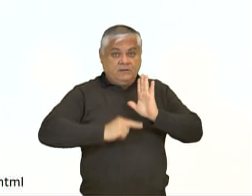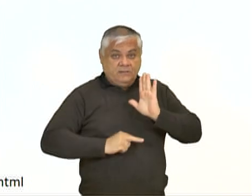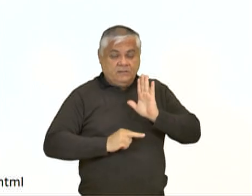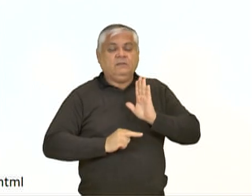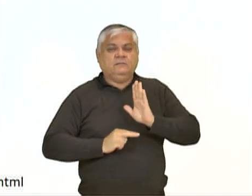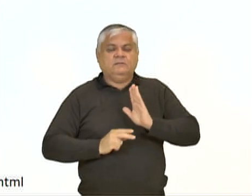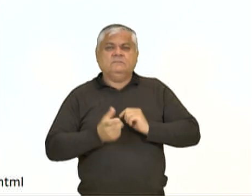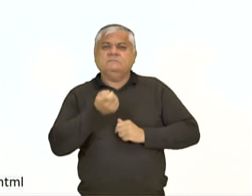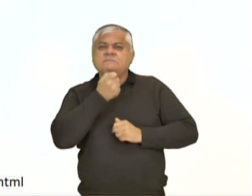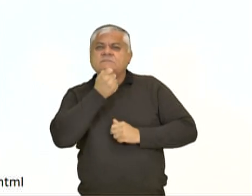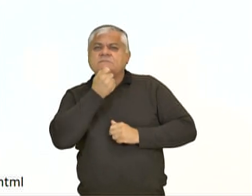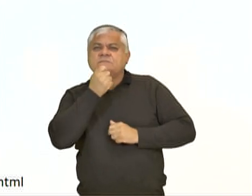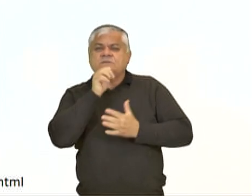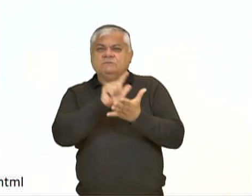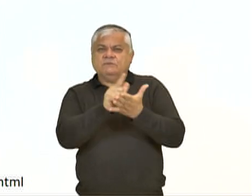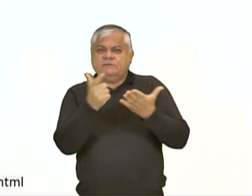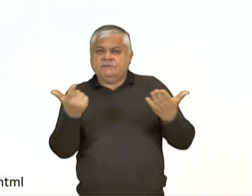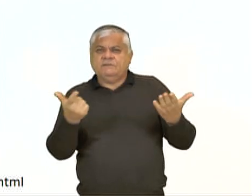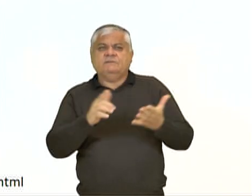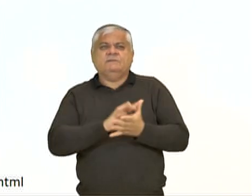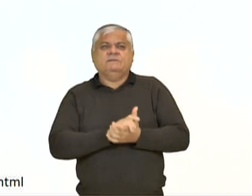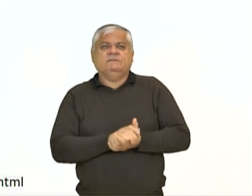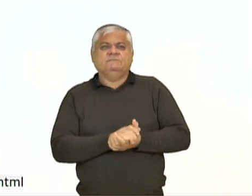de uma reportagem que diz o seguinte: